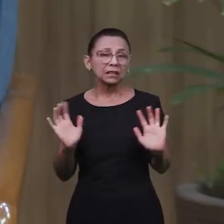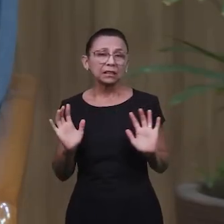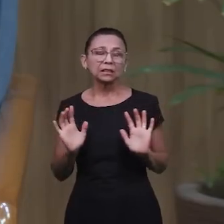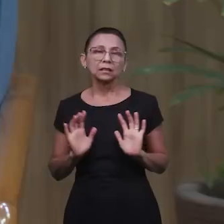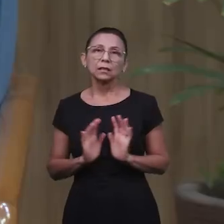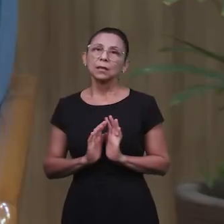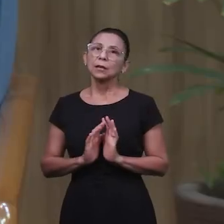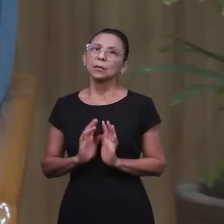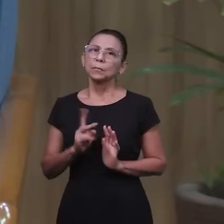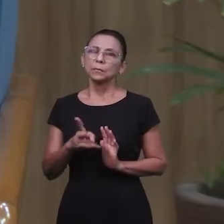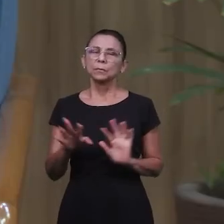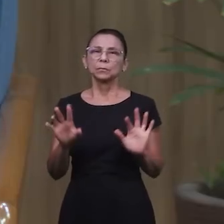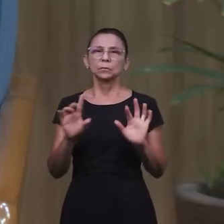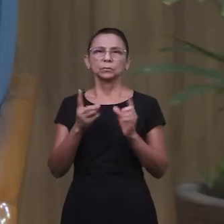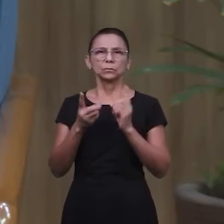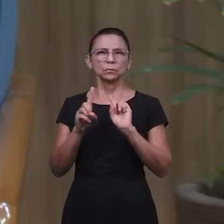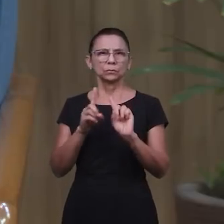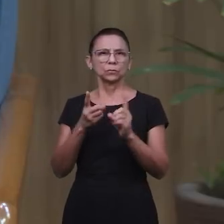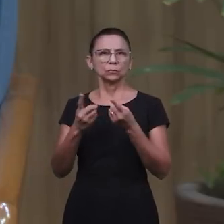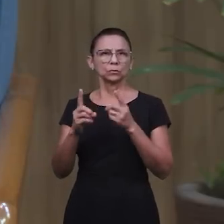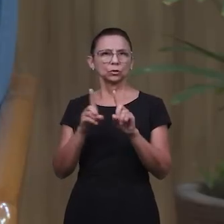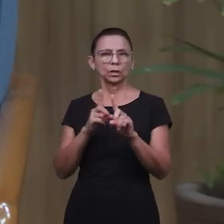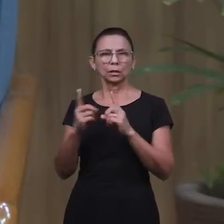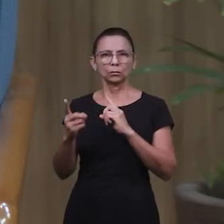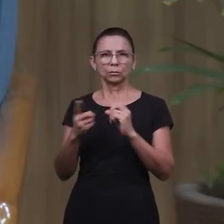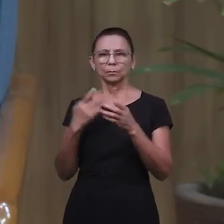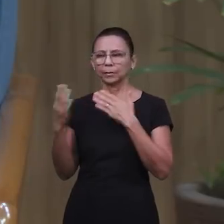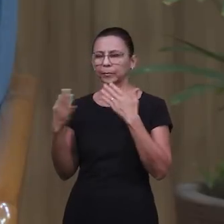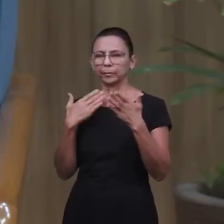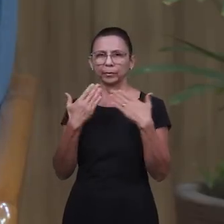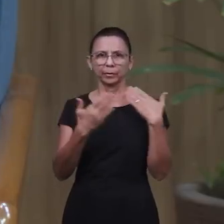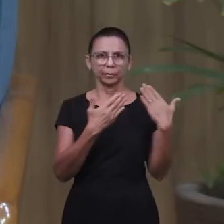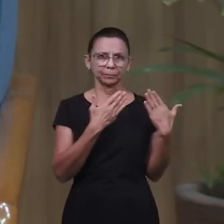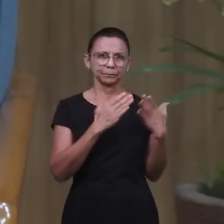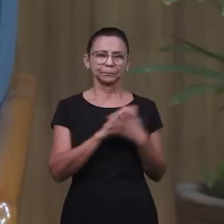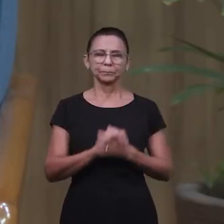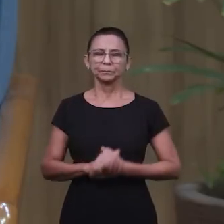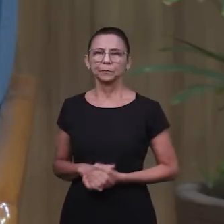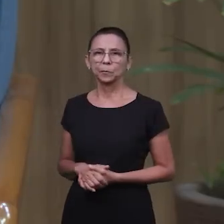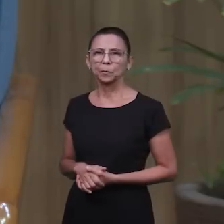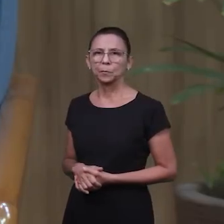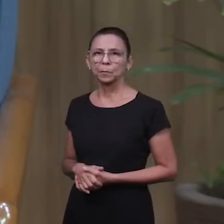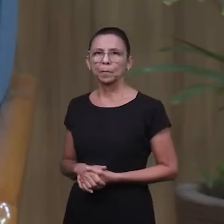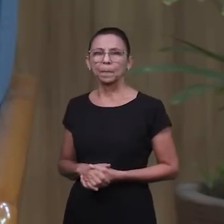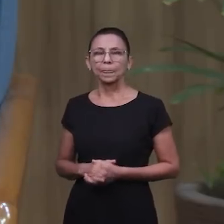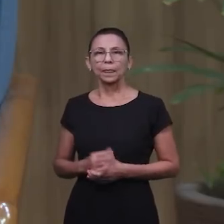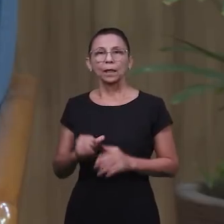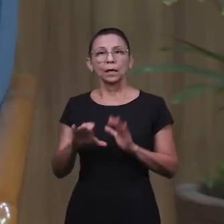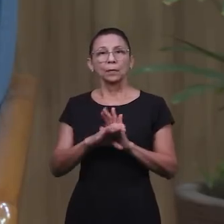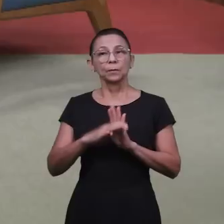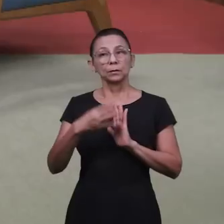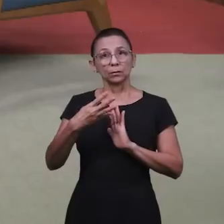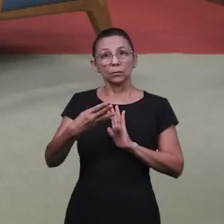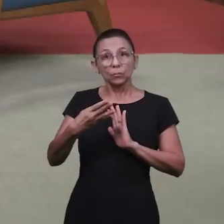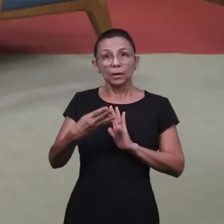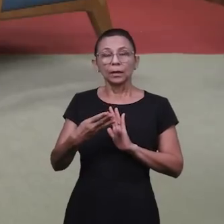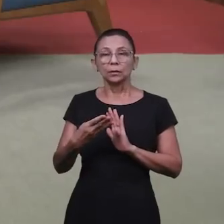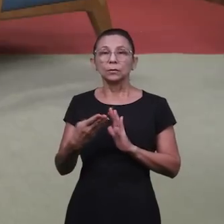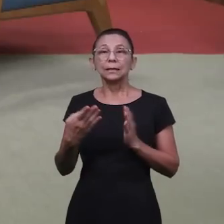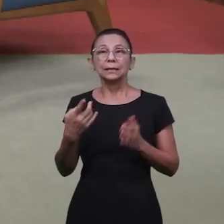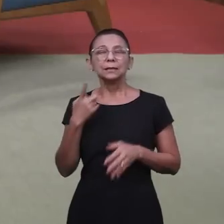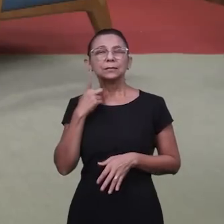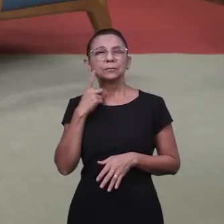sempre um diálogo e sempre uma fala de um para com o outro. E aqui a gente está lendo o capítulo 4 e no